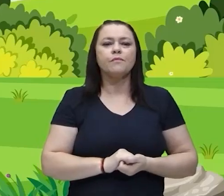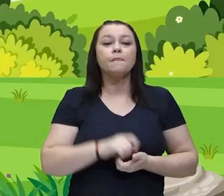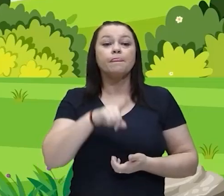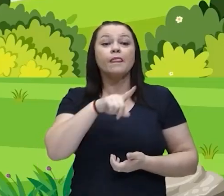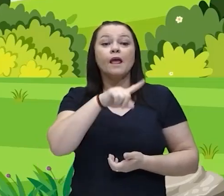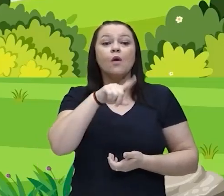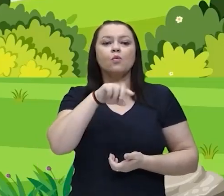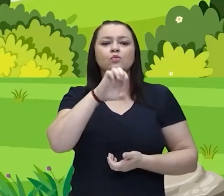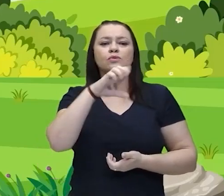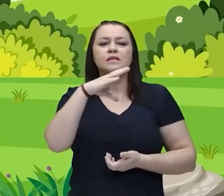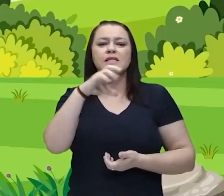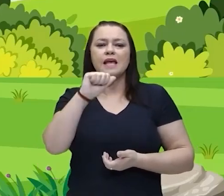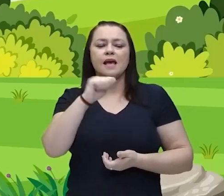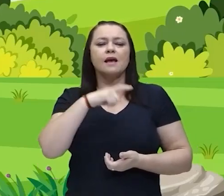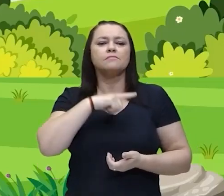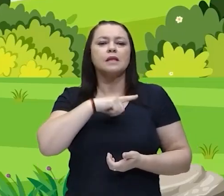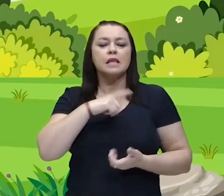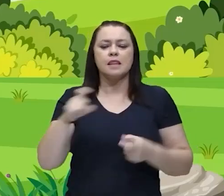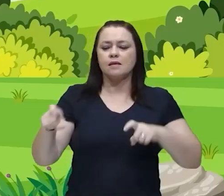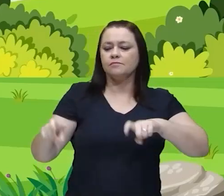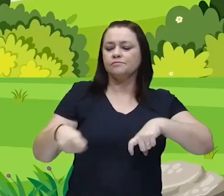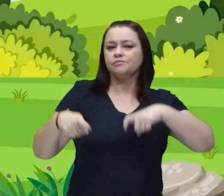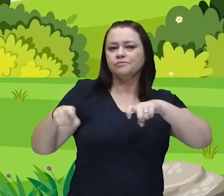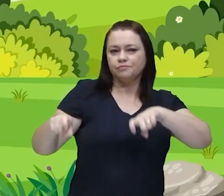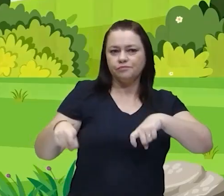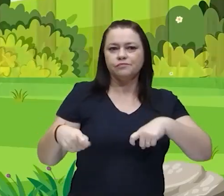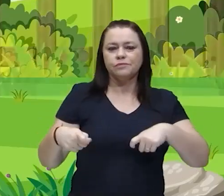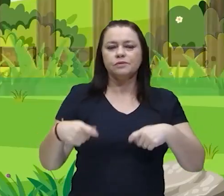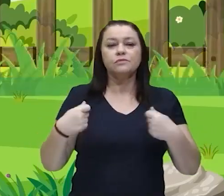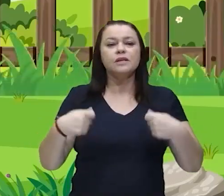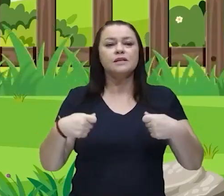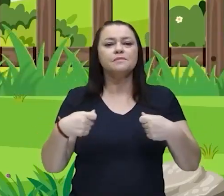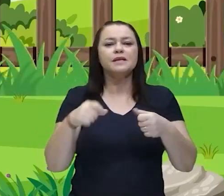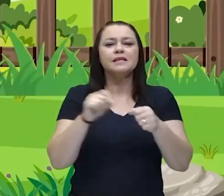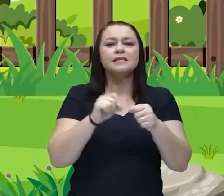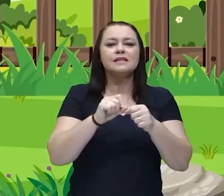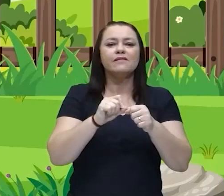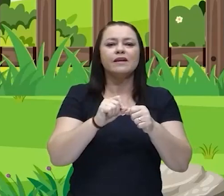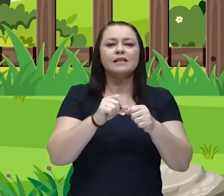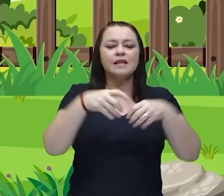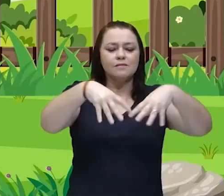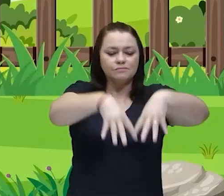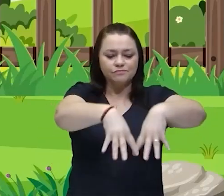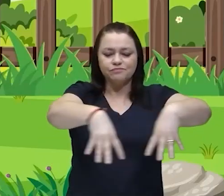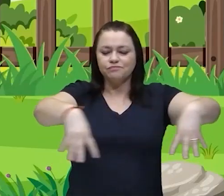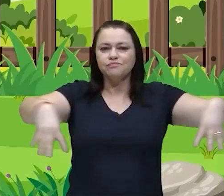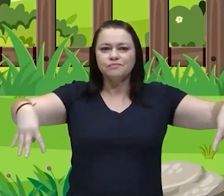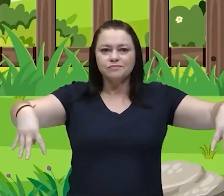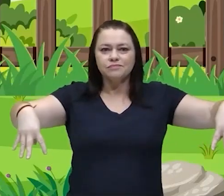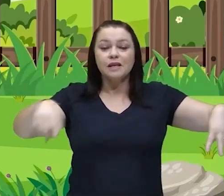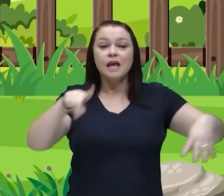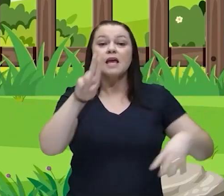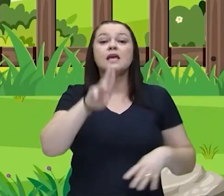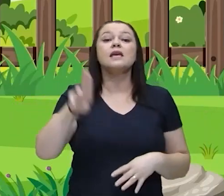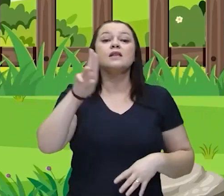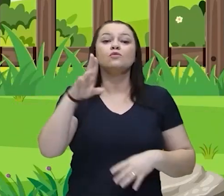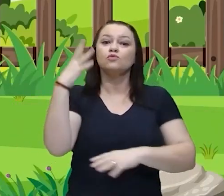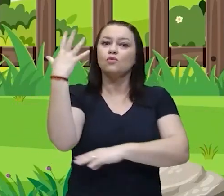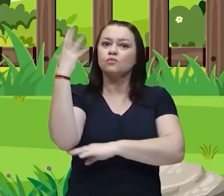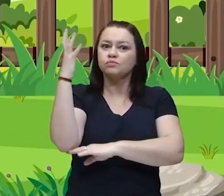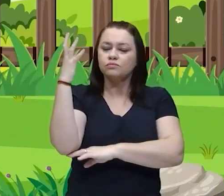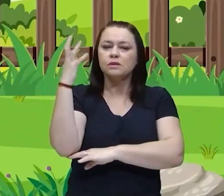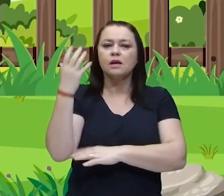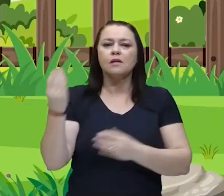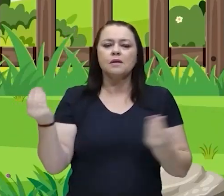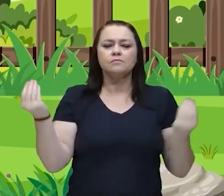um sítio. E para fazer uma cerca para esse sítio, ele usou tábuas. E foi